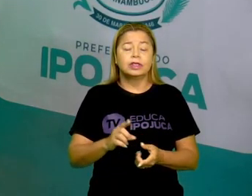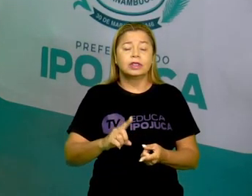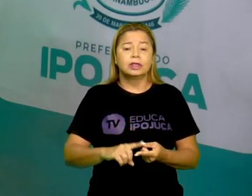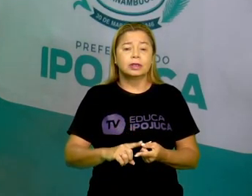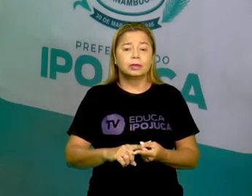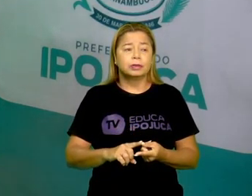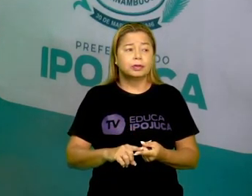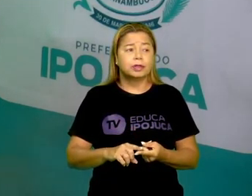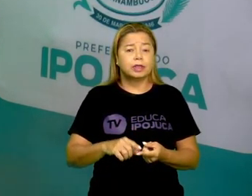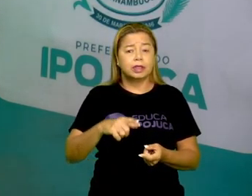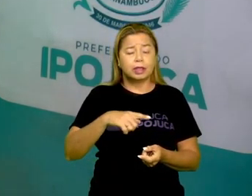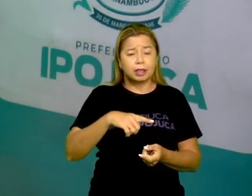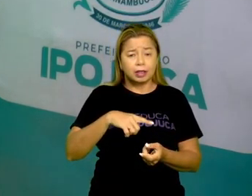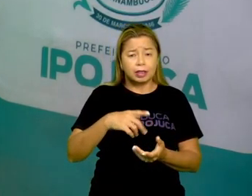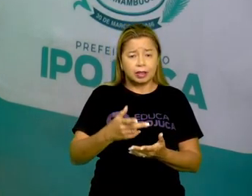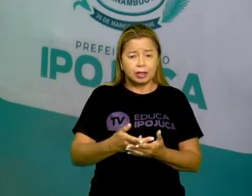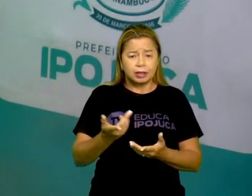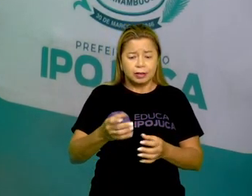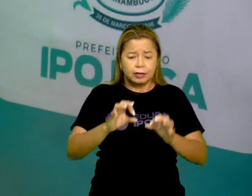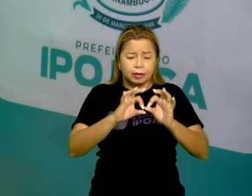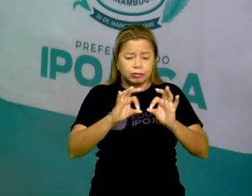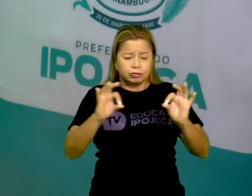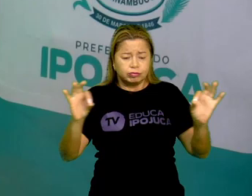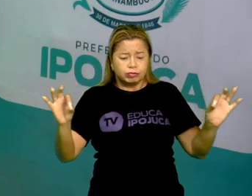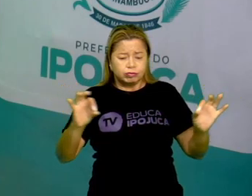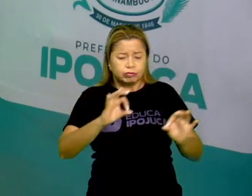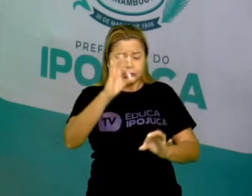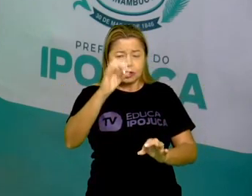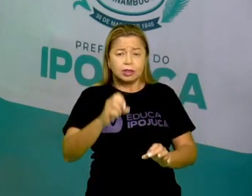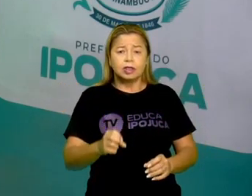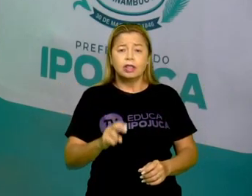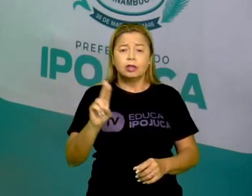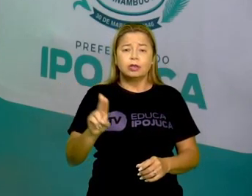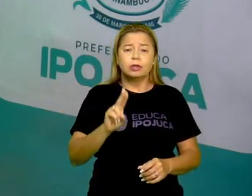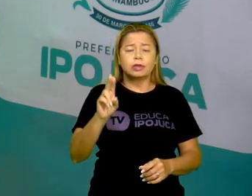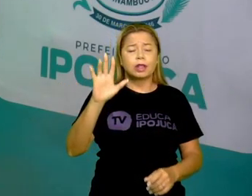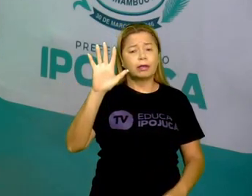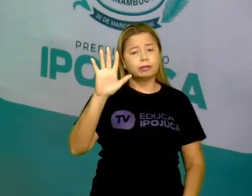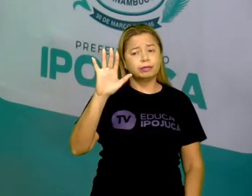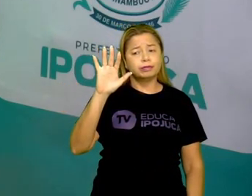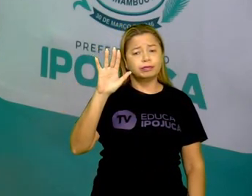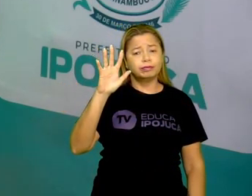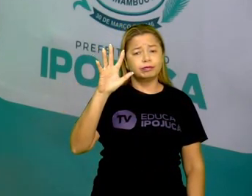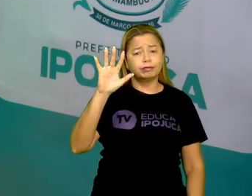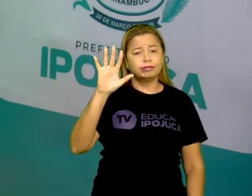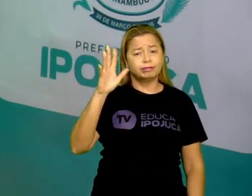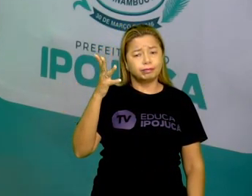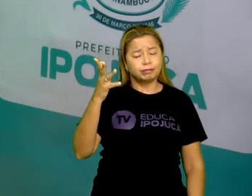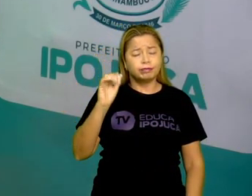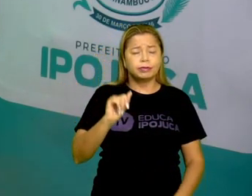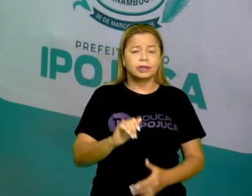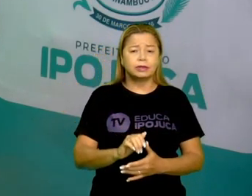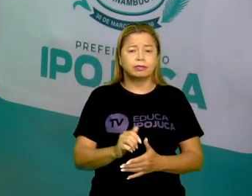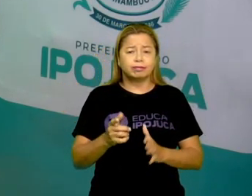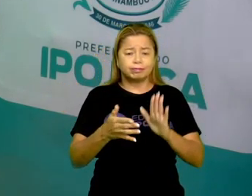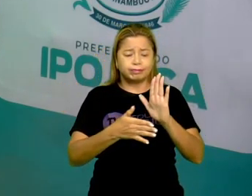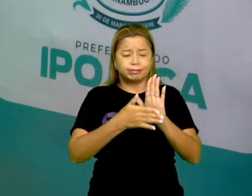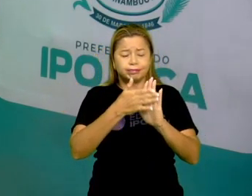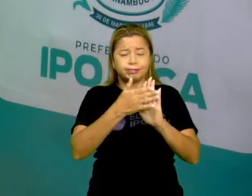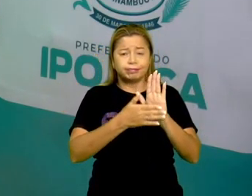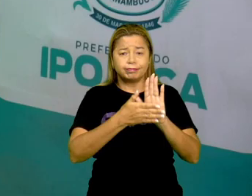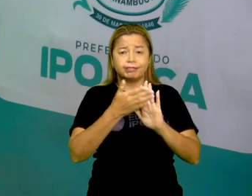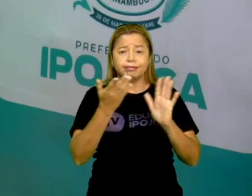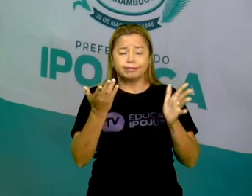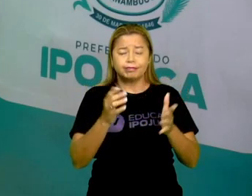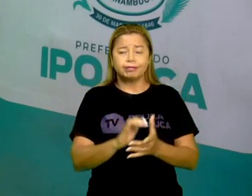comum ir medir um objeto e usar o nosso palmo. Tanto posso falar como palmo, como também palma,